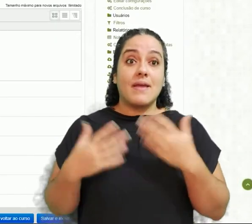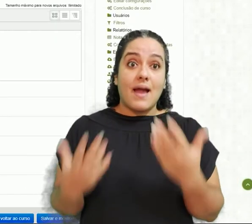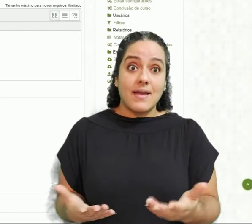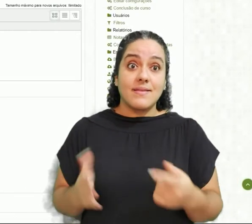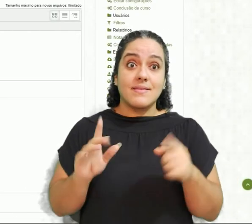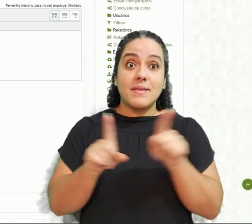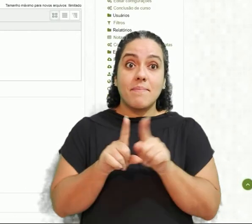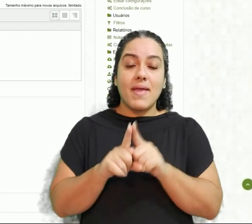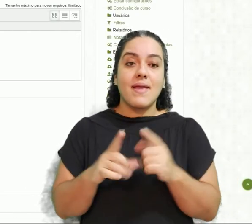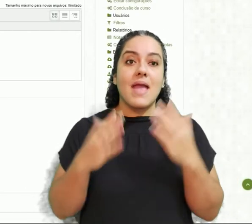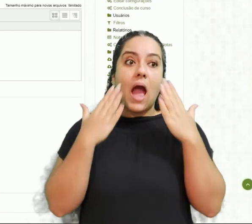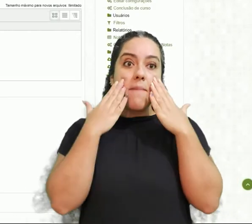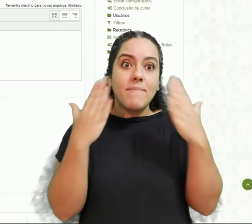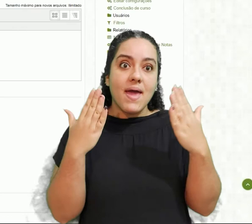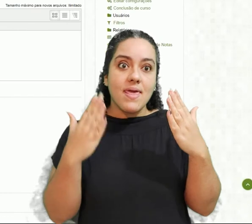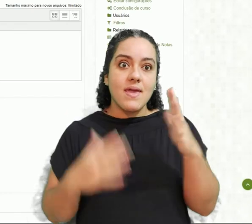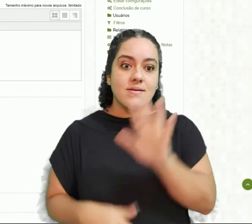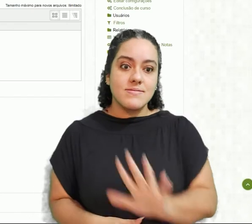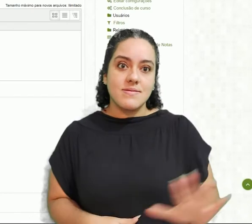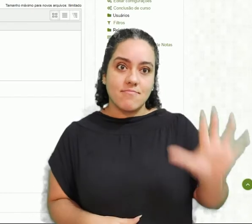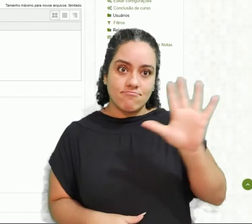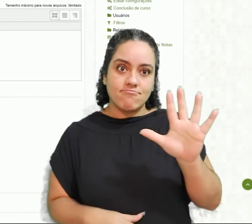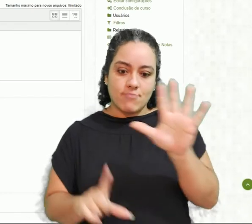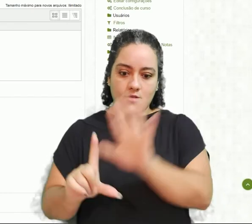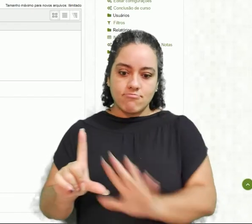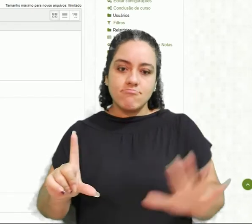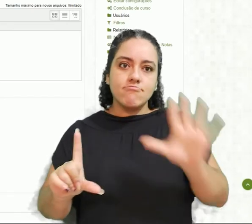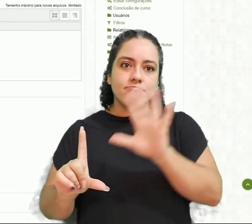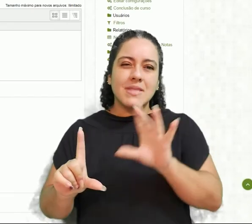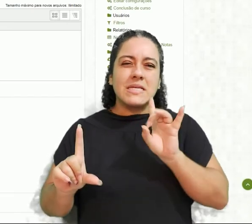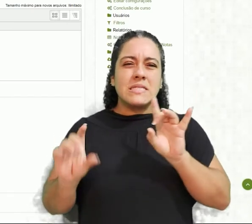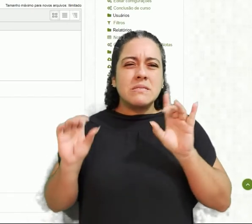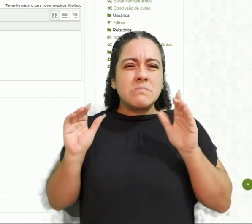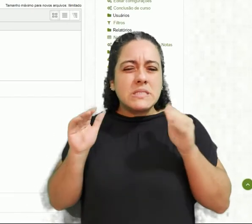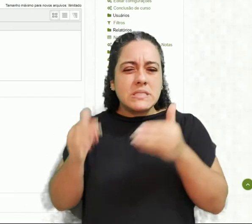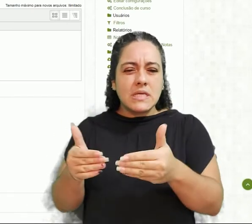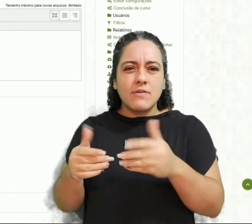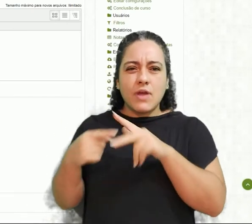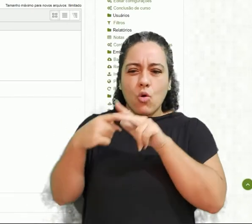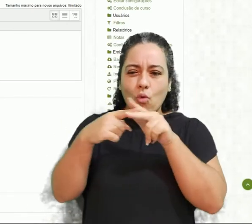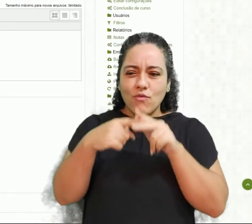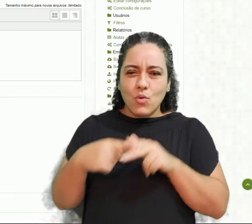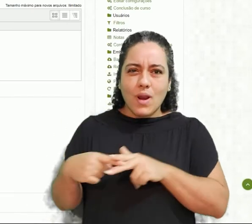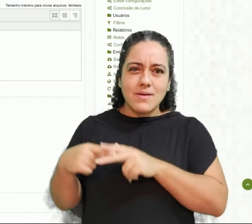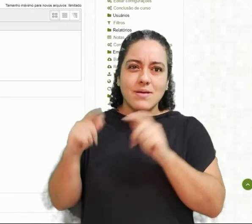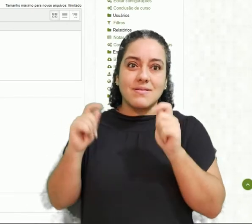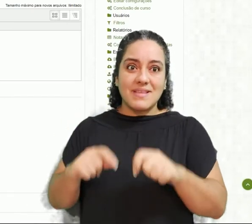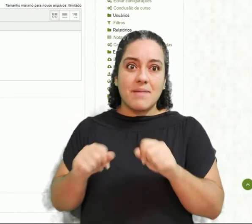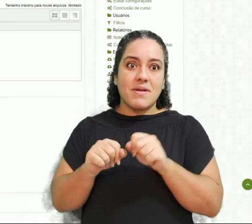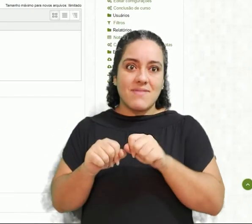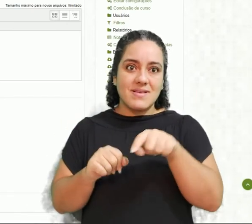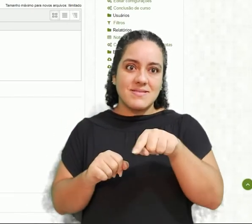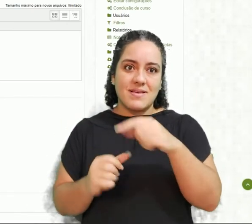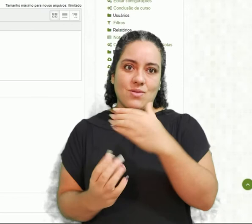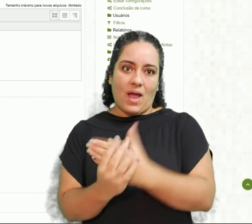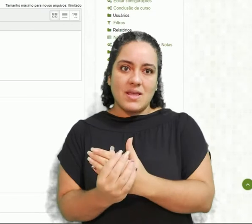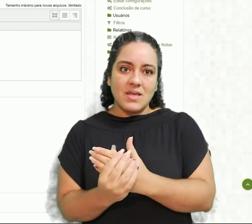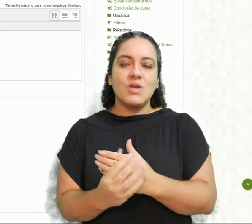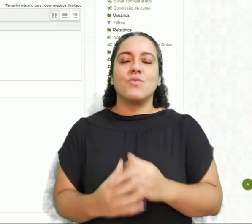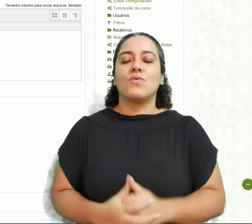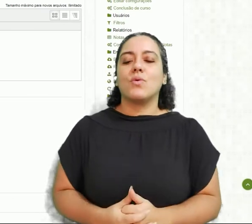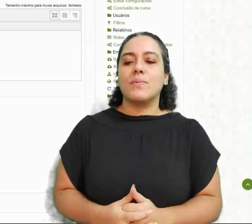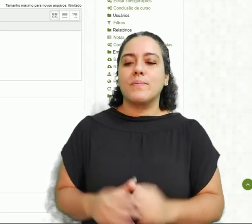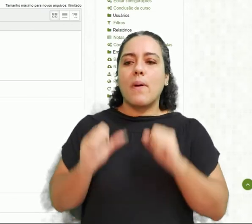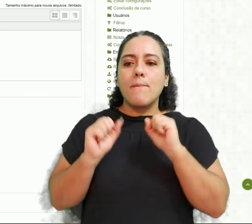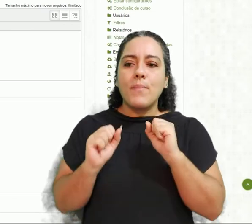ó e aqui em aparência que é a única parte específica configurável deste recurso de